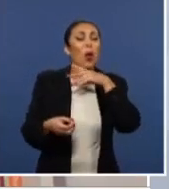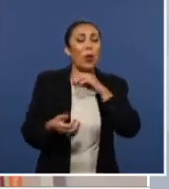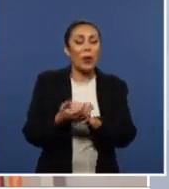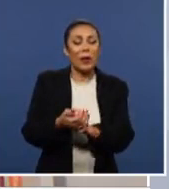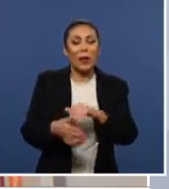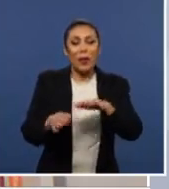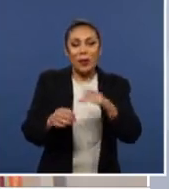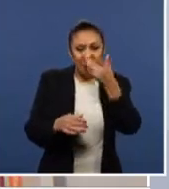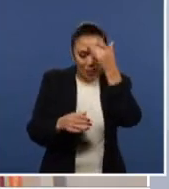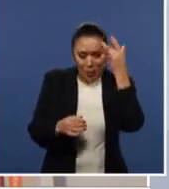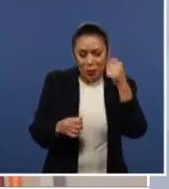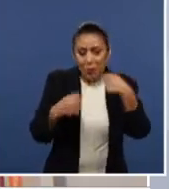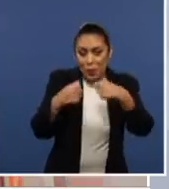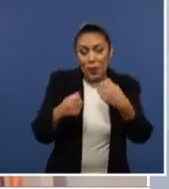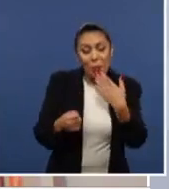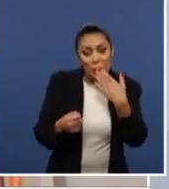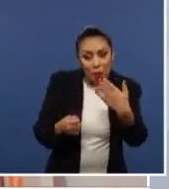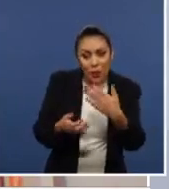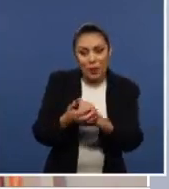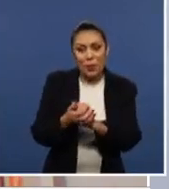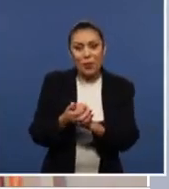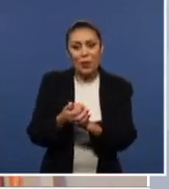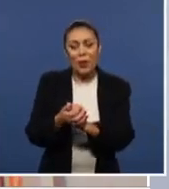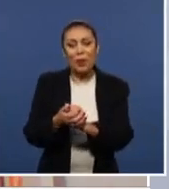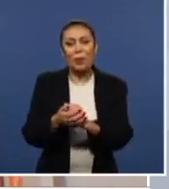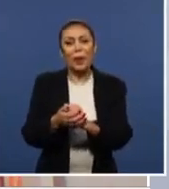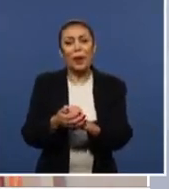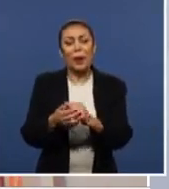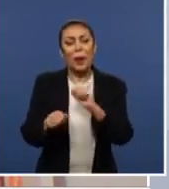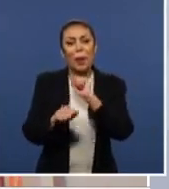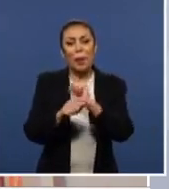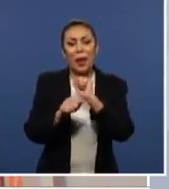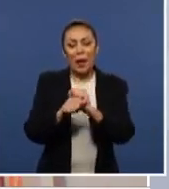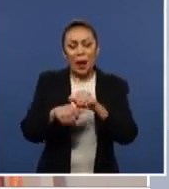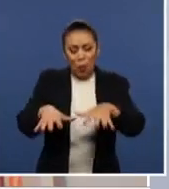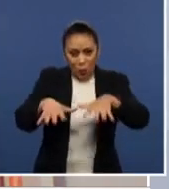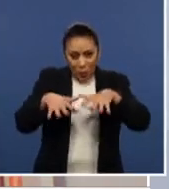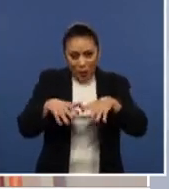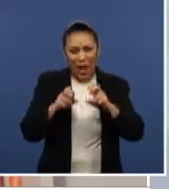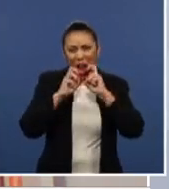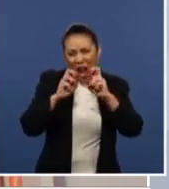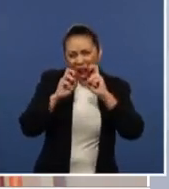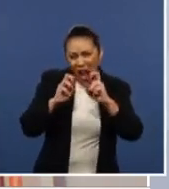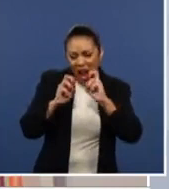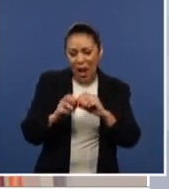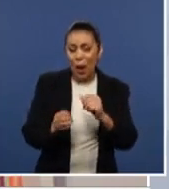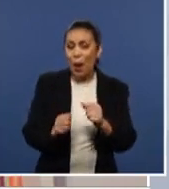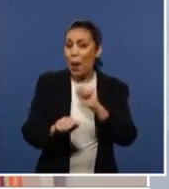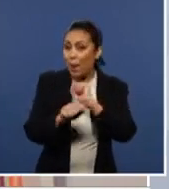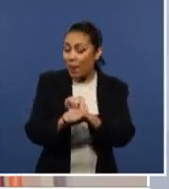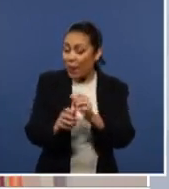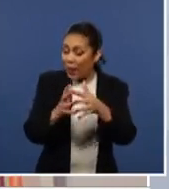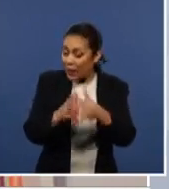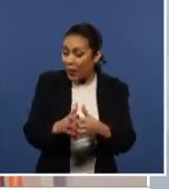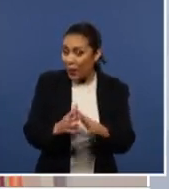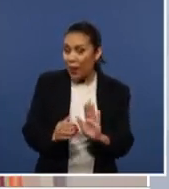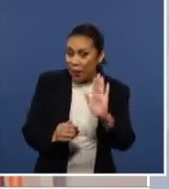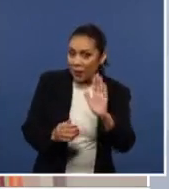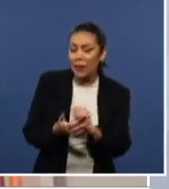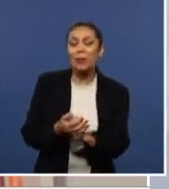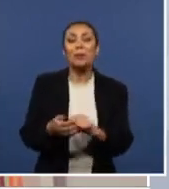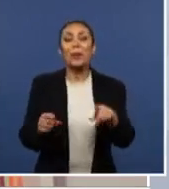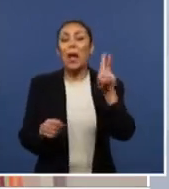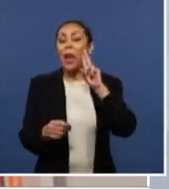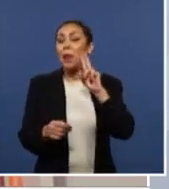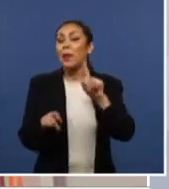mediadores tiveram que pedir para parar de vaiar, parar de atrapalhar os candidatos. E lembrando também